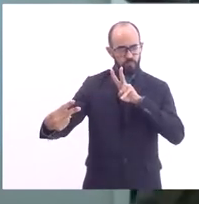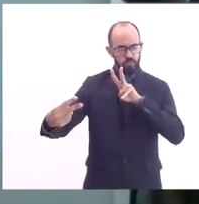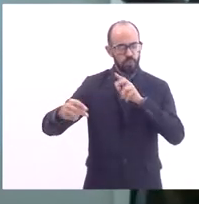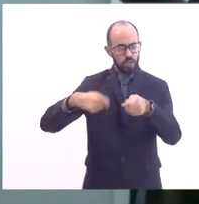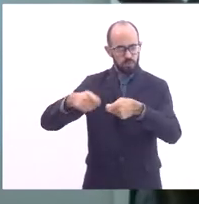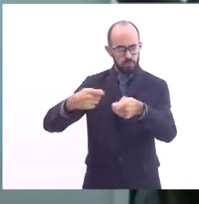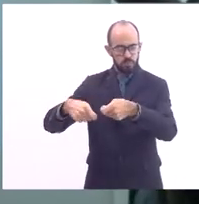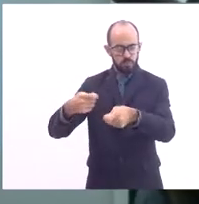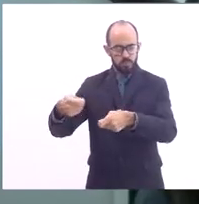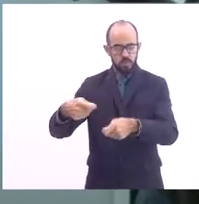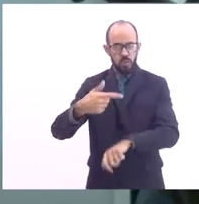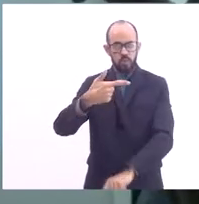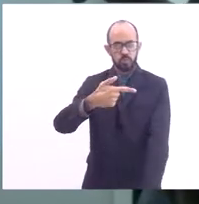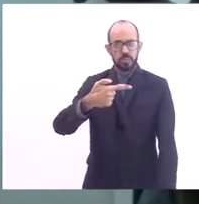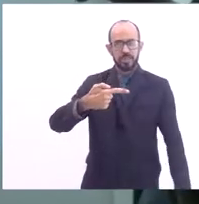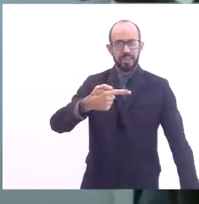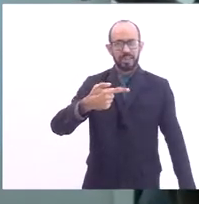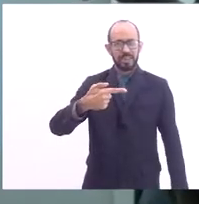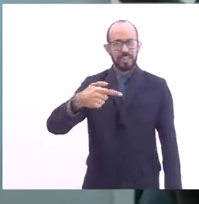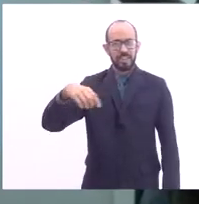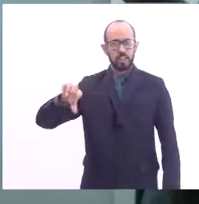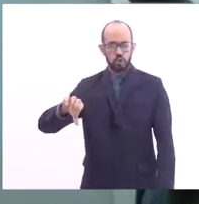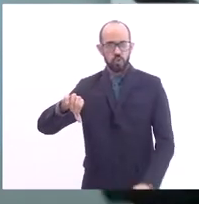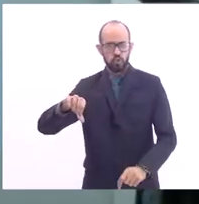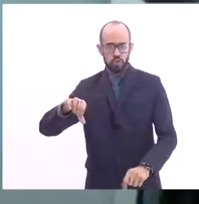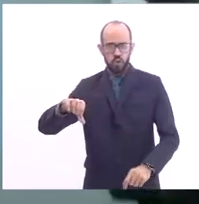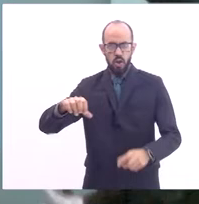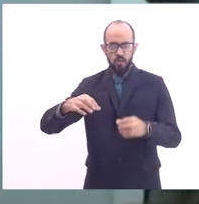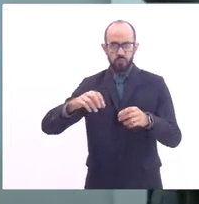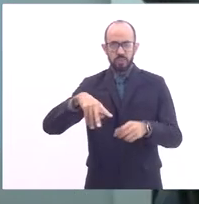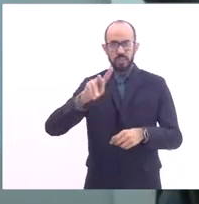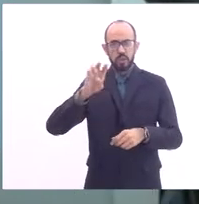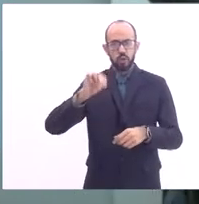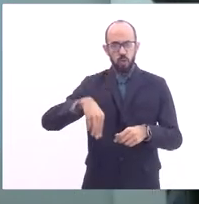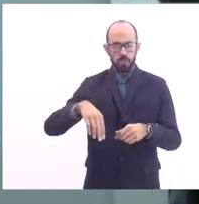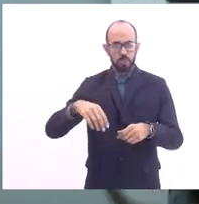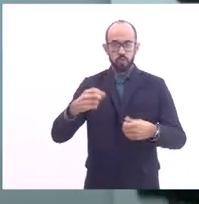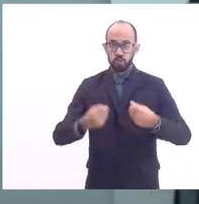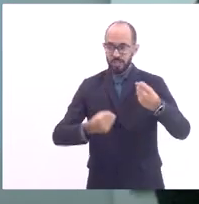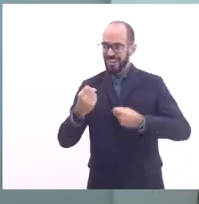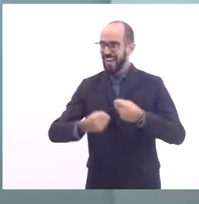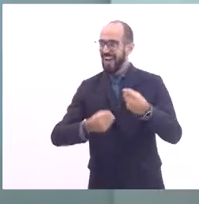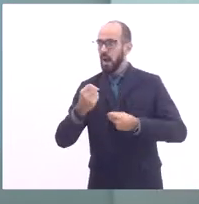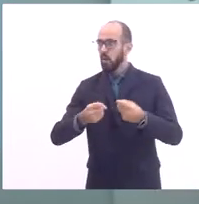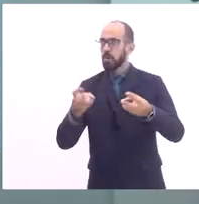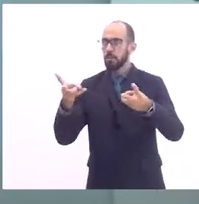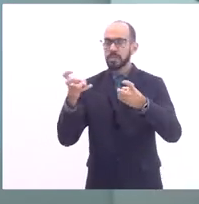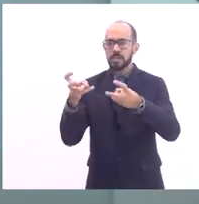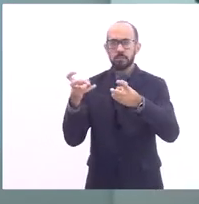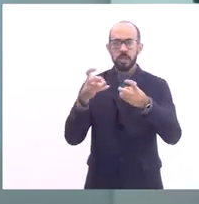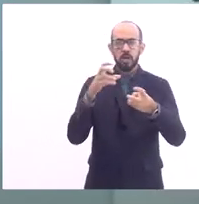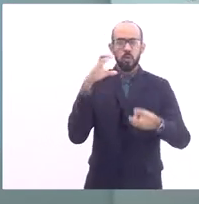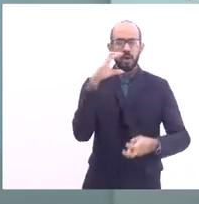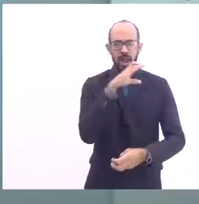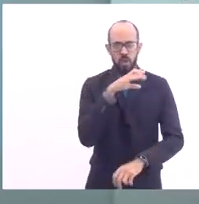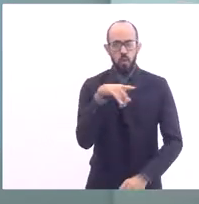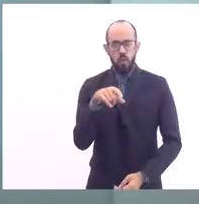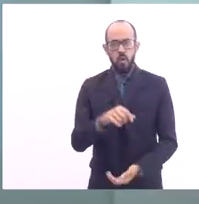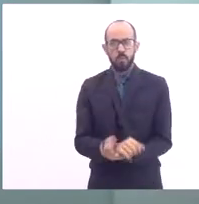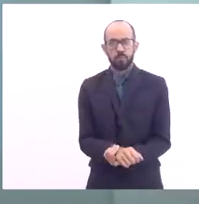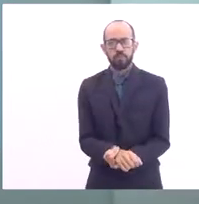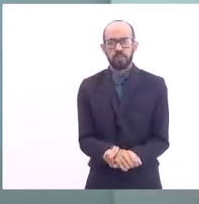279 quilômetros de inspeção termográfica, que são com aqueles carros que eu comentei, também com apoio dos gestores de campo, são